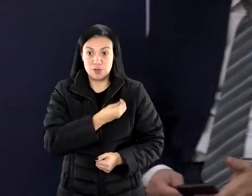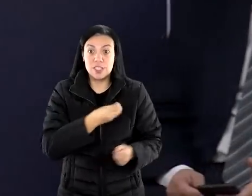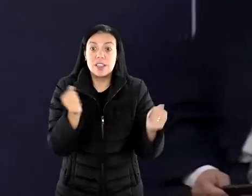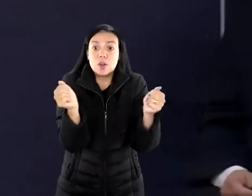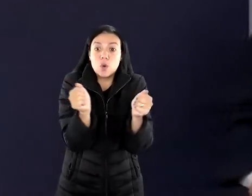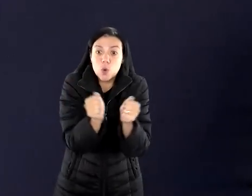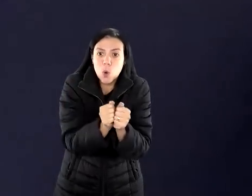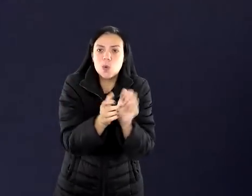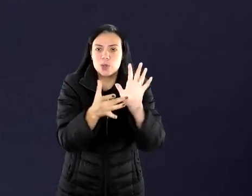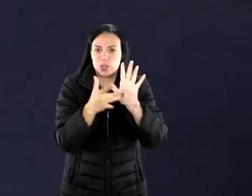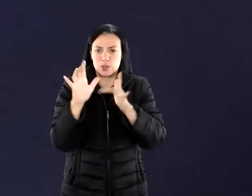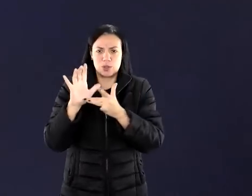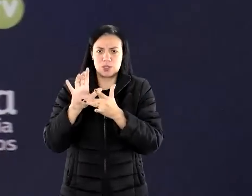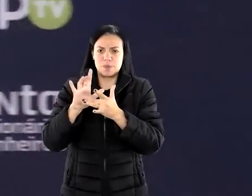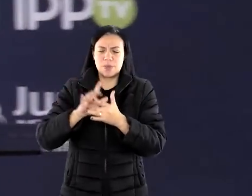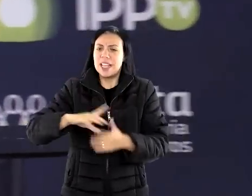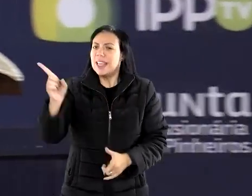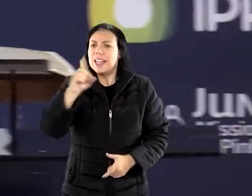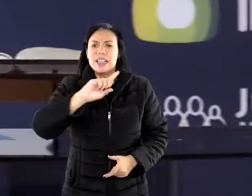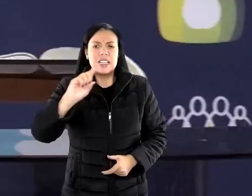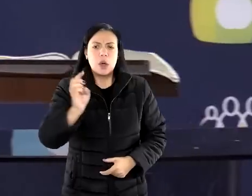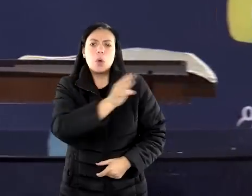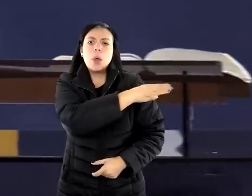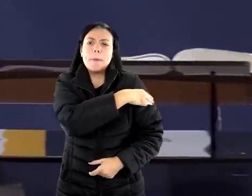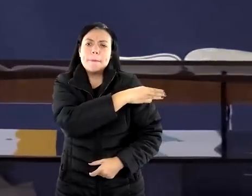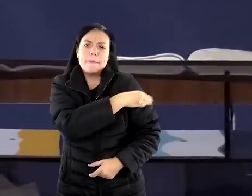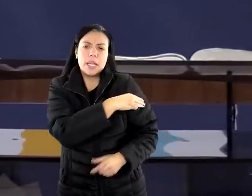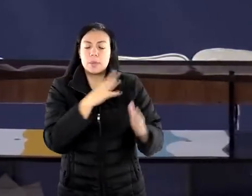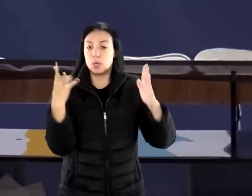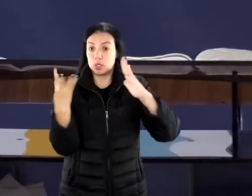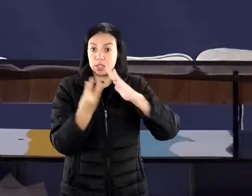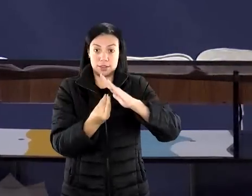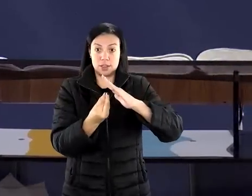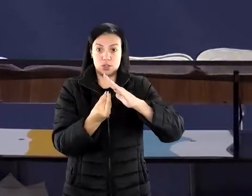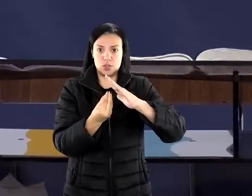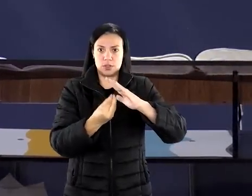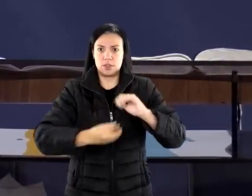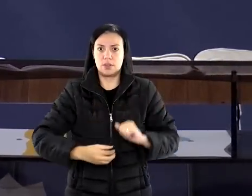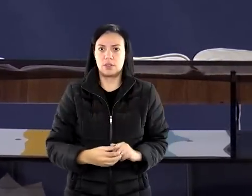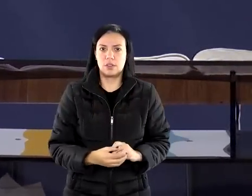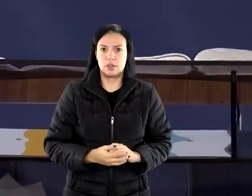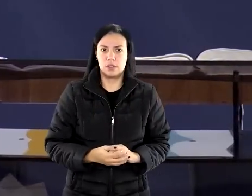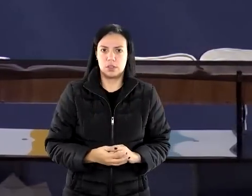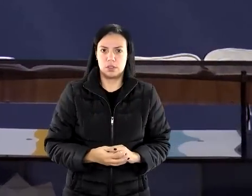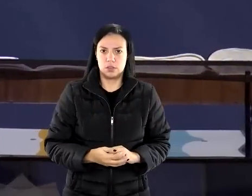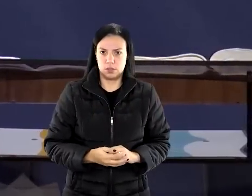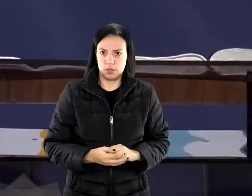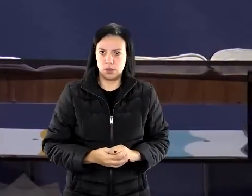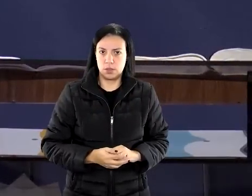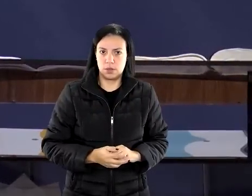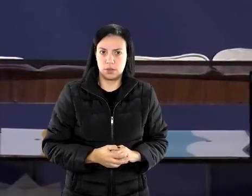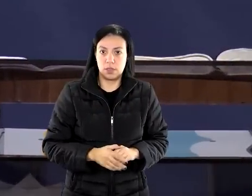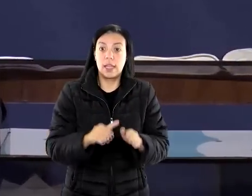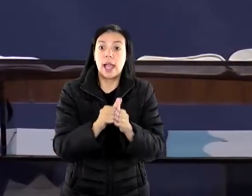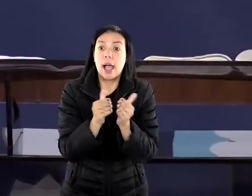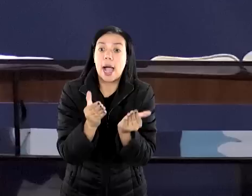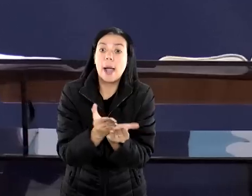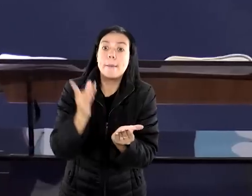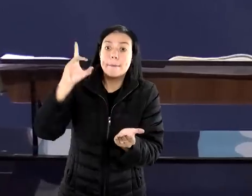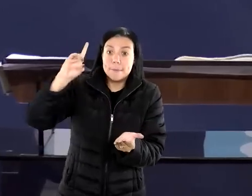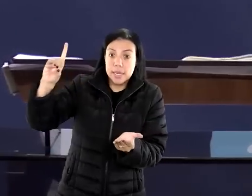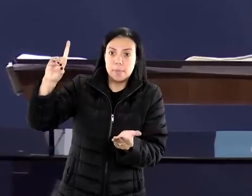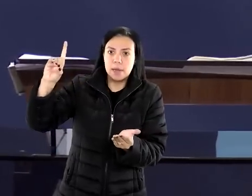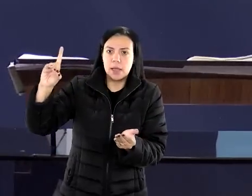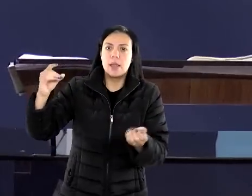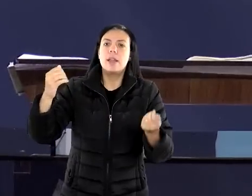Tá certo? Não é você se tornar membro da igreja. Todo um pastor tem um manual do novo membro. Não, mas tem um manual da Bíblia que diz que você,